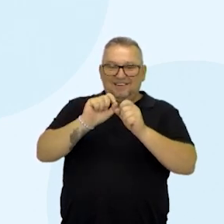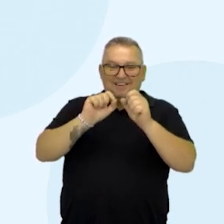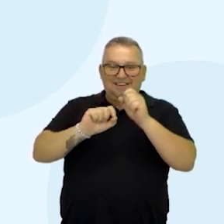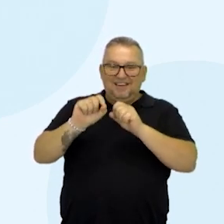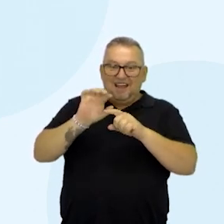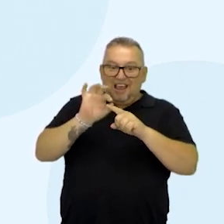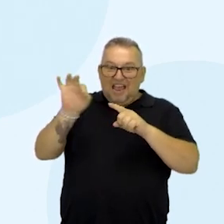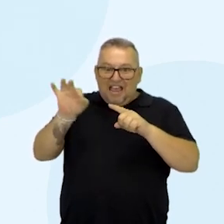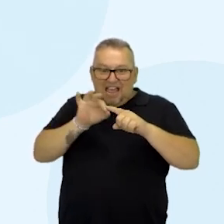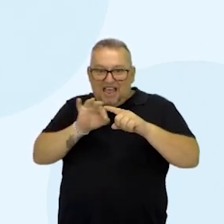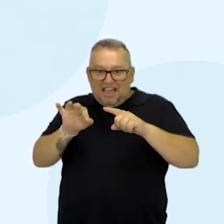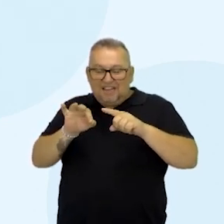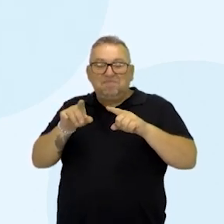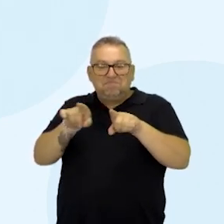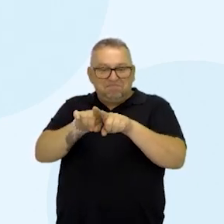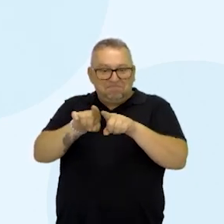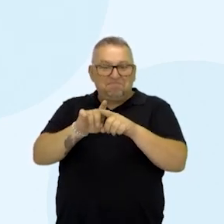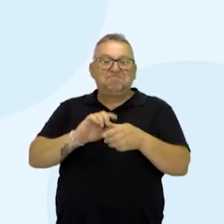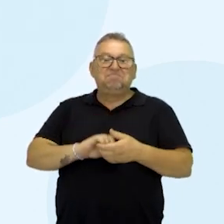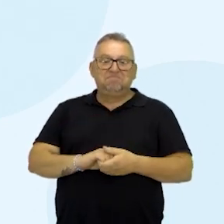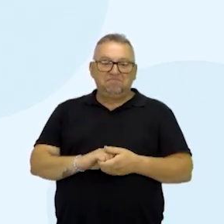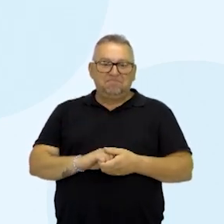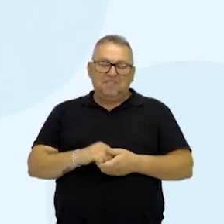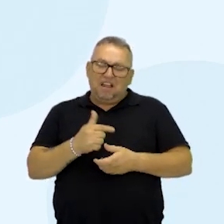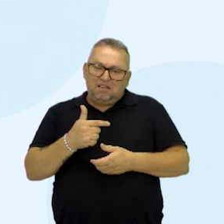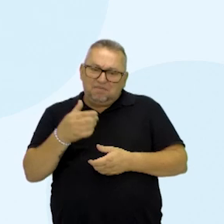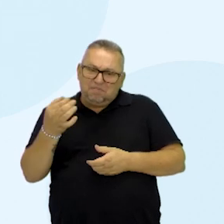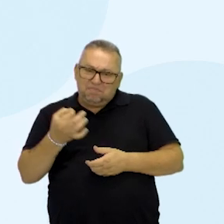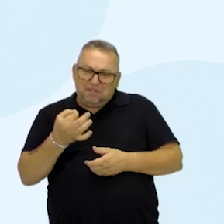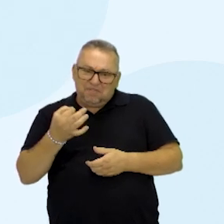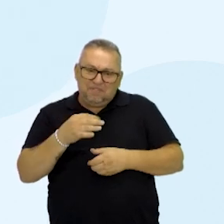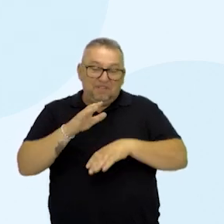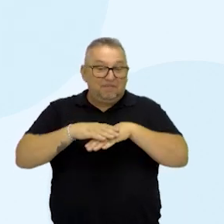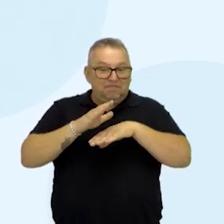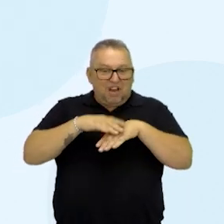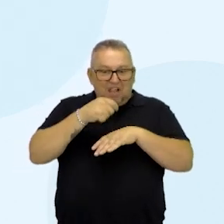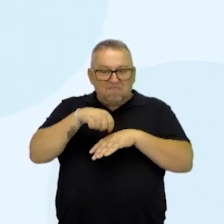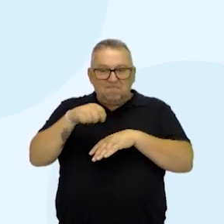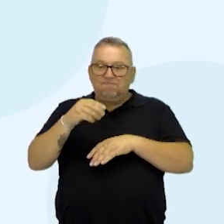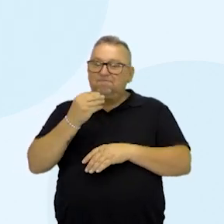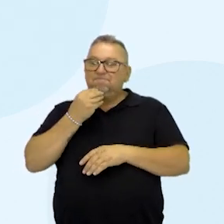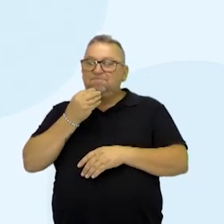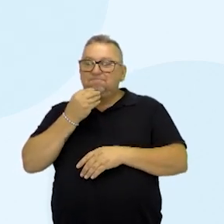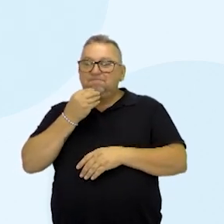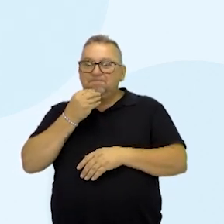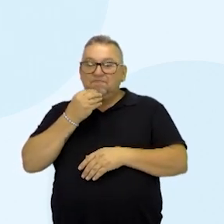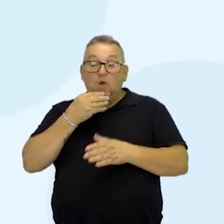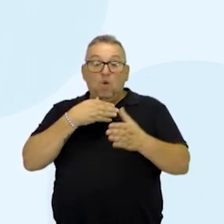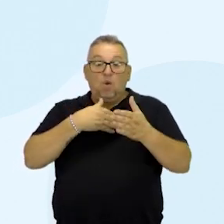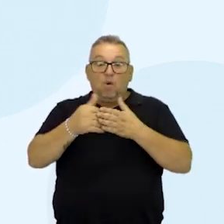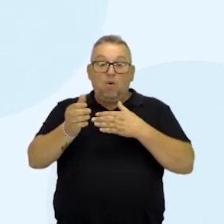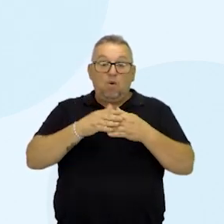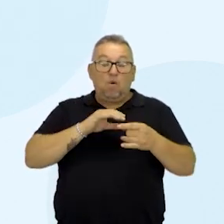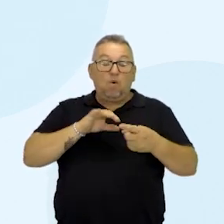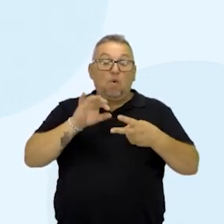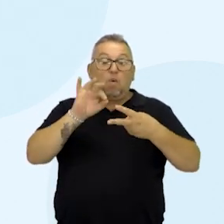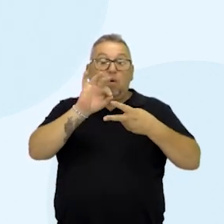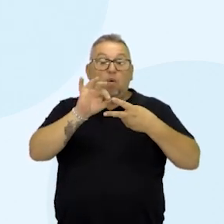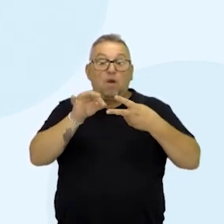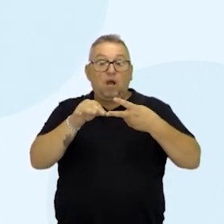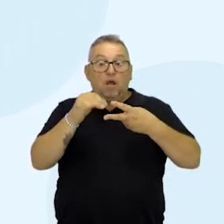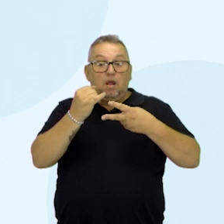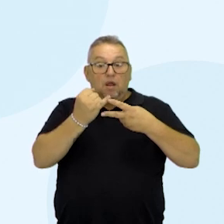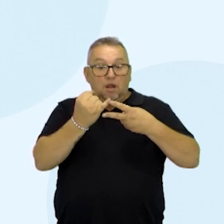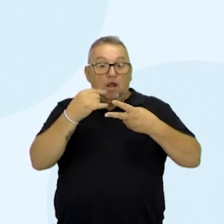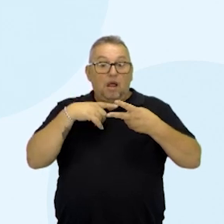isso daí seria um quadrilátero também, né? É que não tá reto, né? Foi feito à mão aí e tal. Então, qualquer polígono com 4 lados